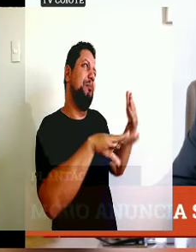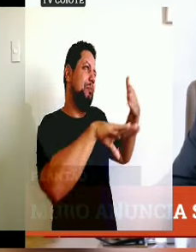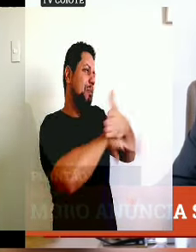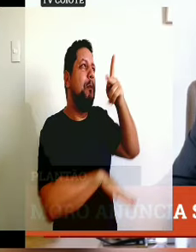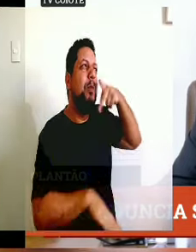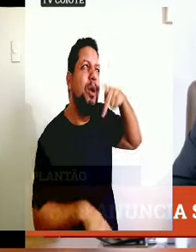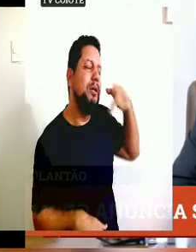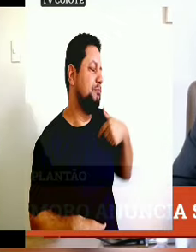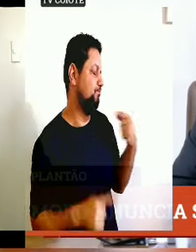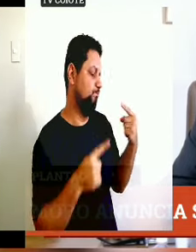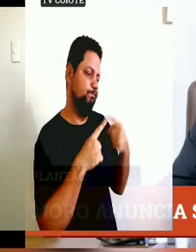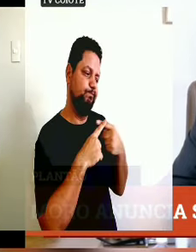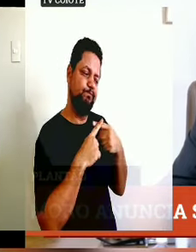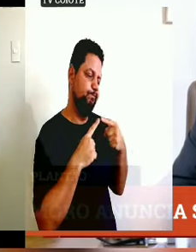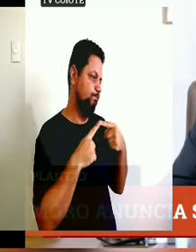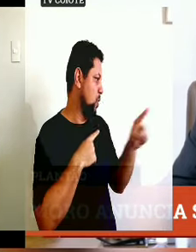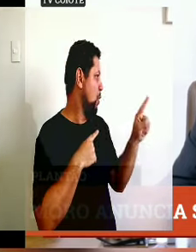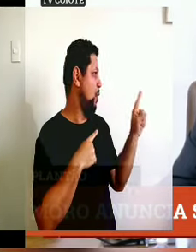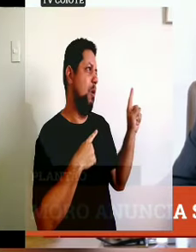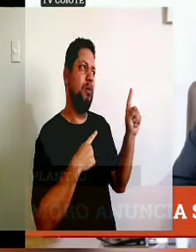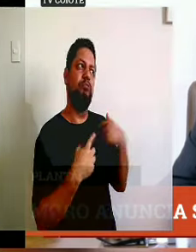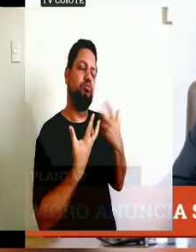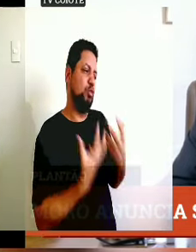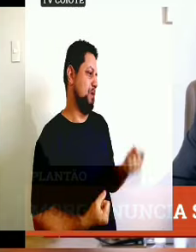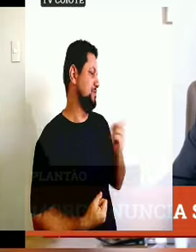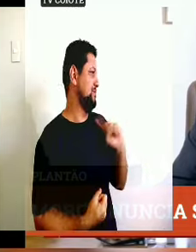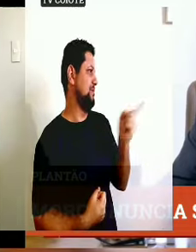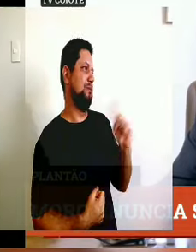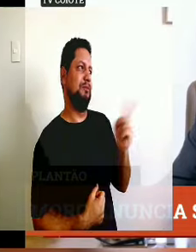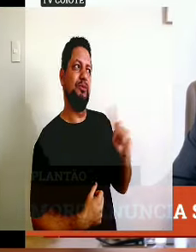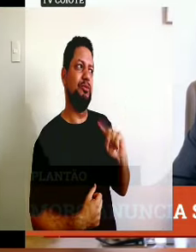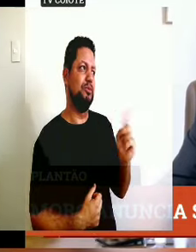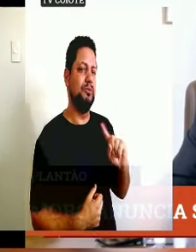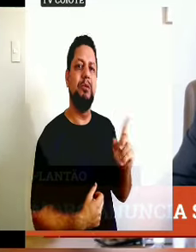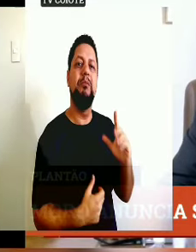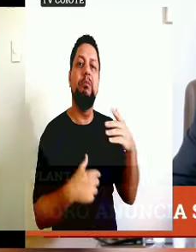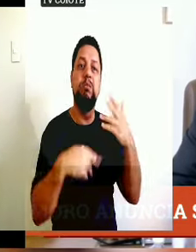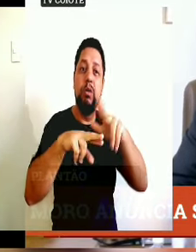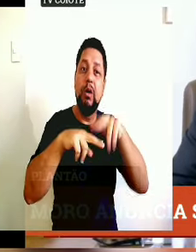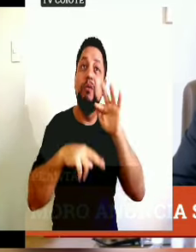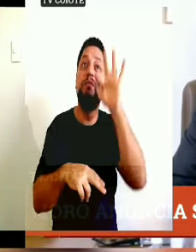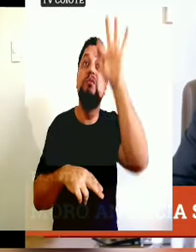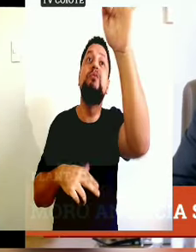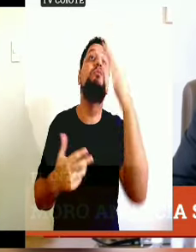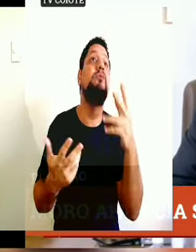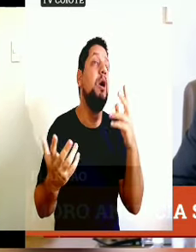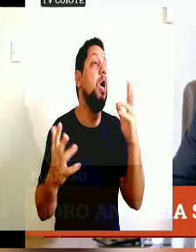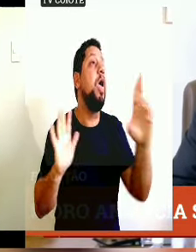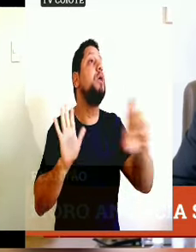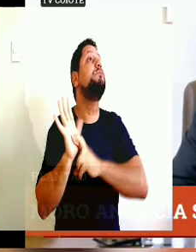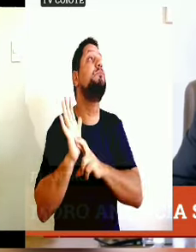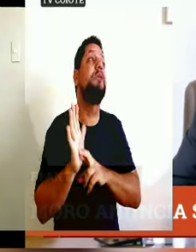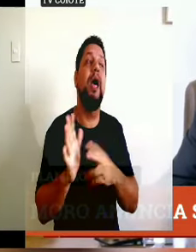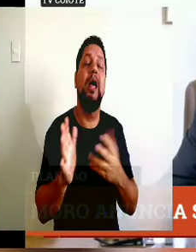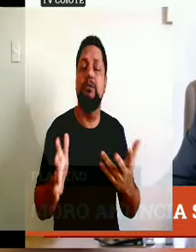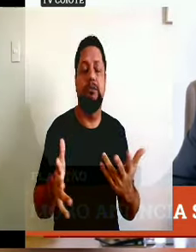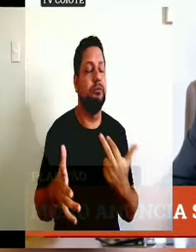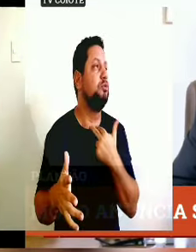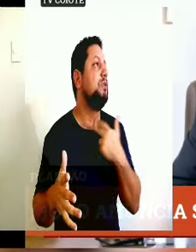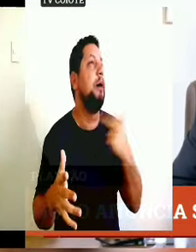Polícia Federal, cujos resultados são imprevisíveis. Espero